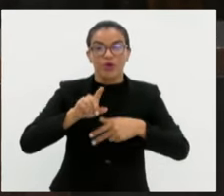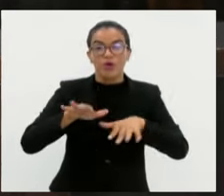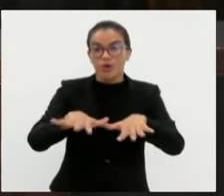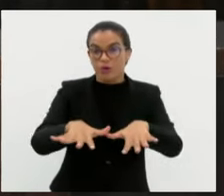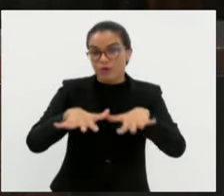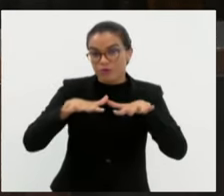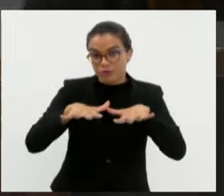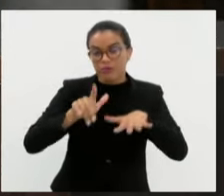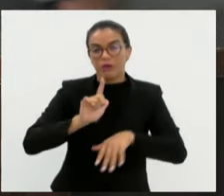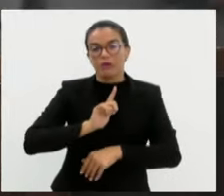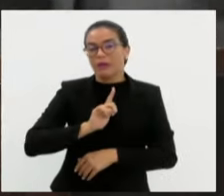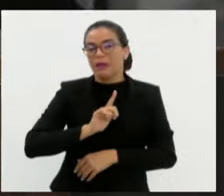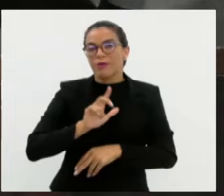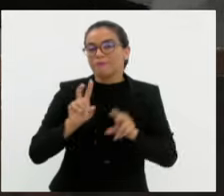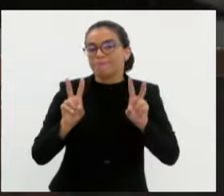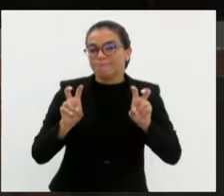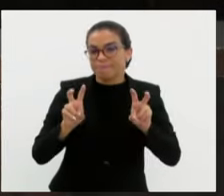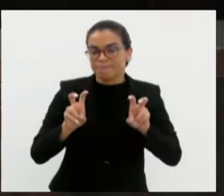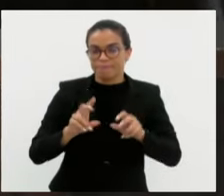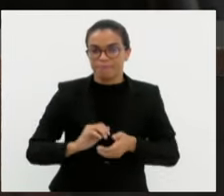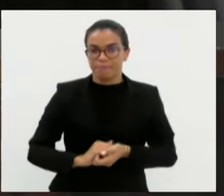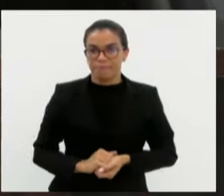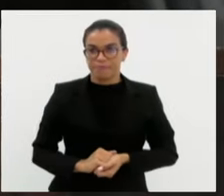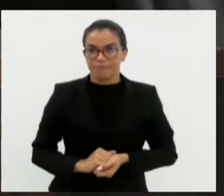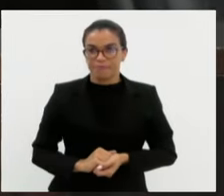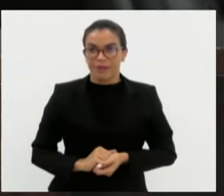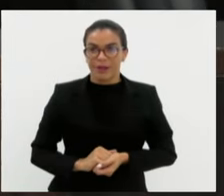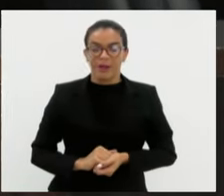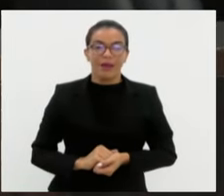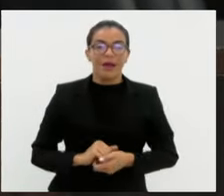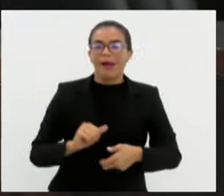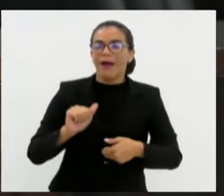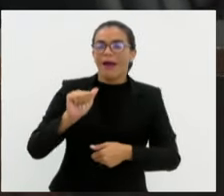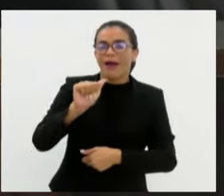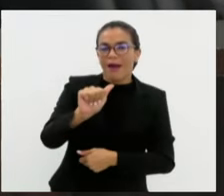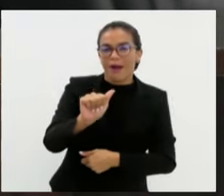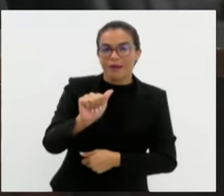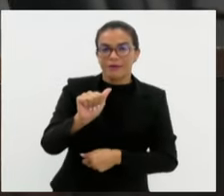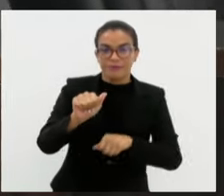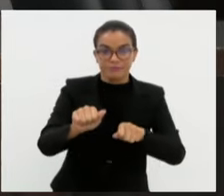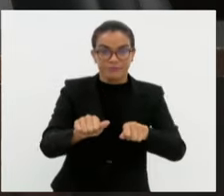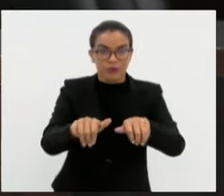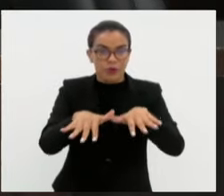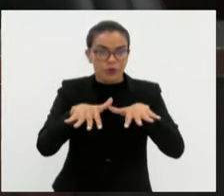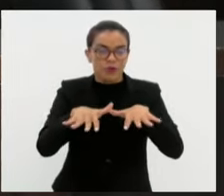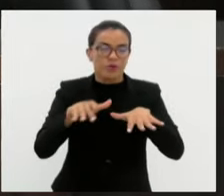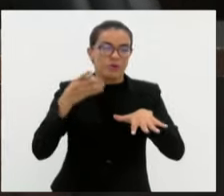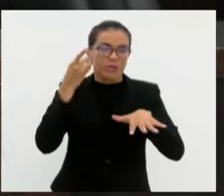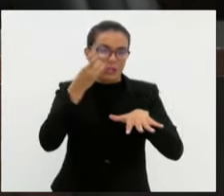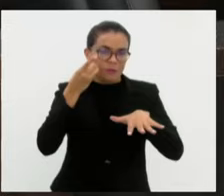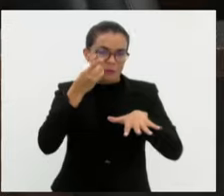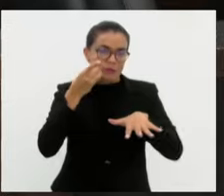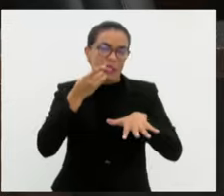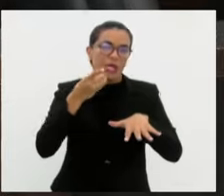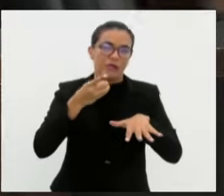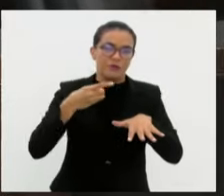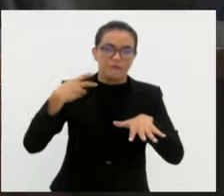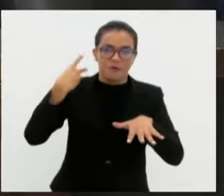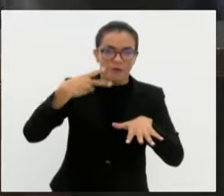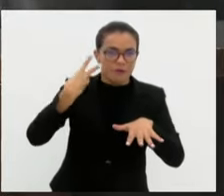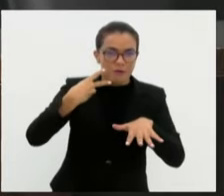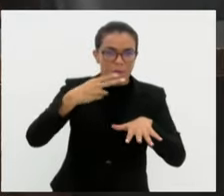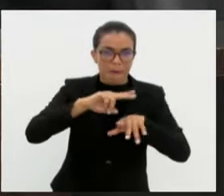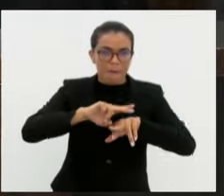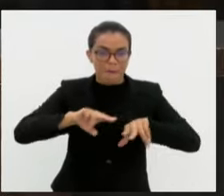o parlamento motivo por quê. A. Quando o parlamentar, ou no estrito exercício de